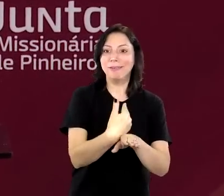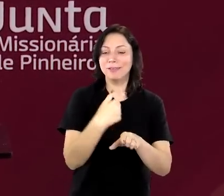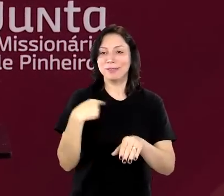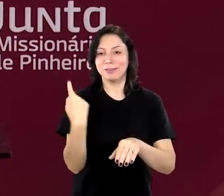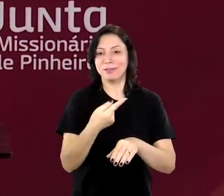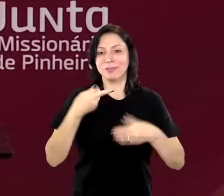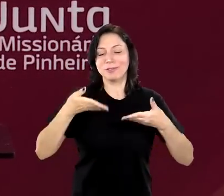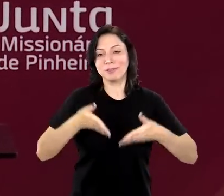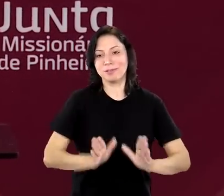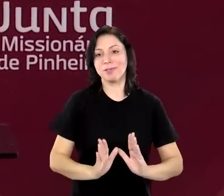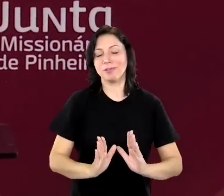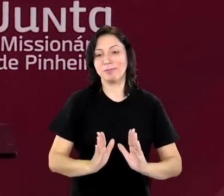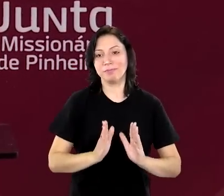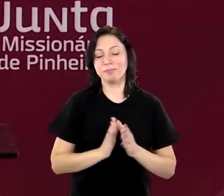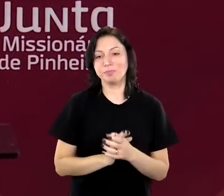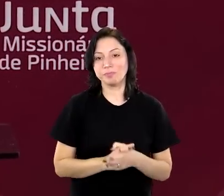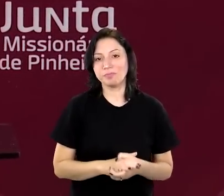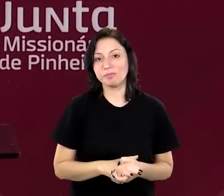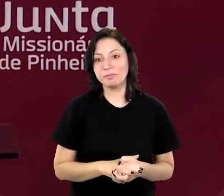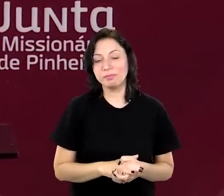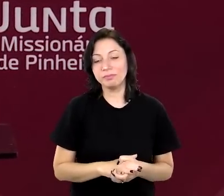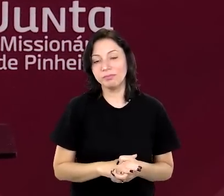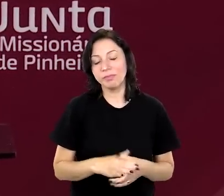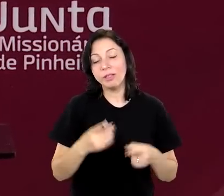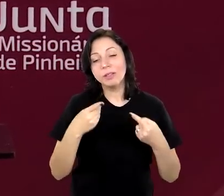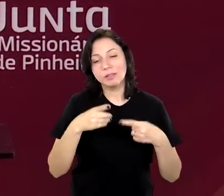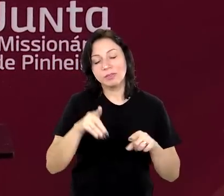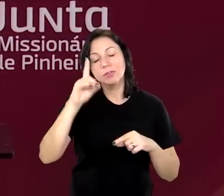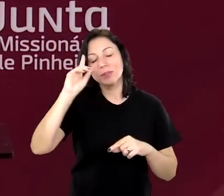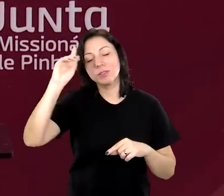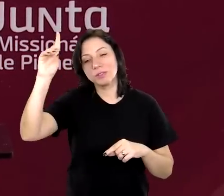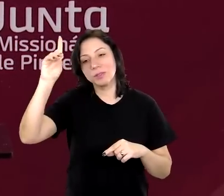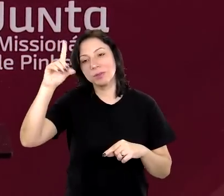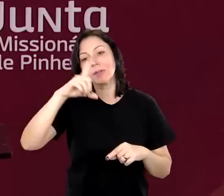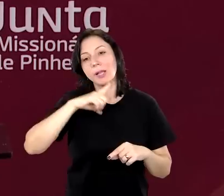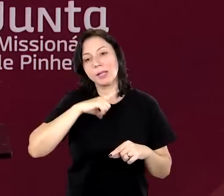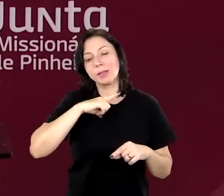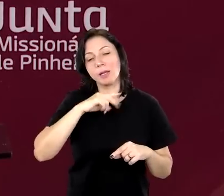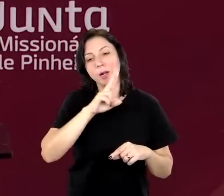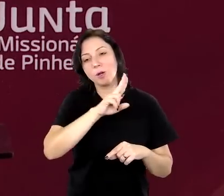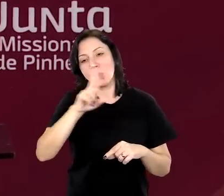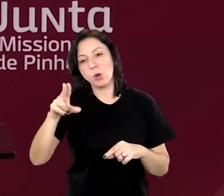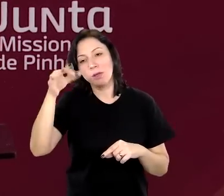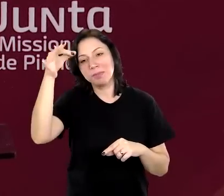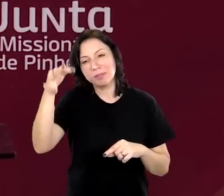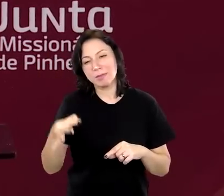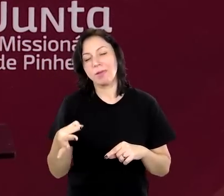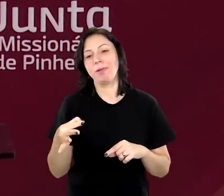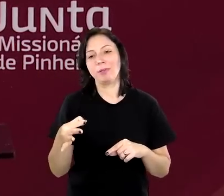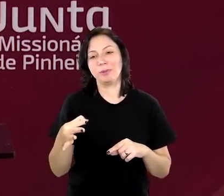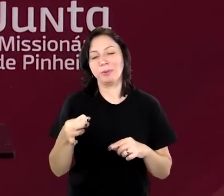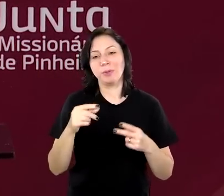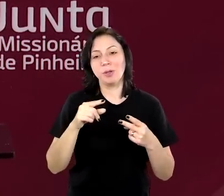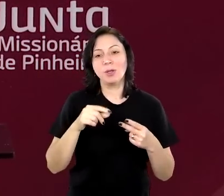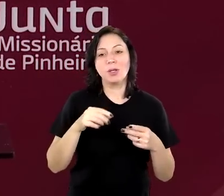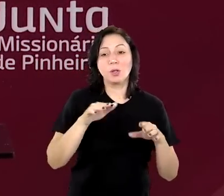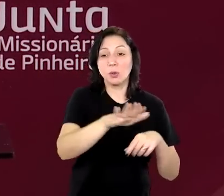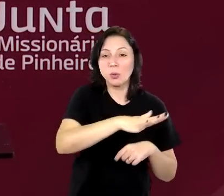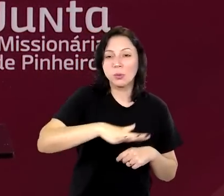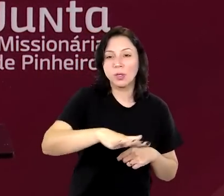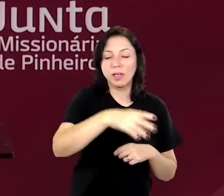O desafio de Deus tem nome e endereço, tem um prelúdio de encorajamento,